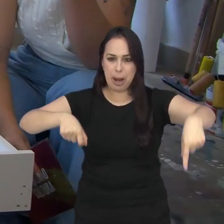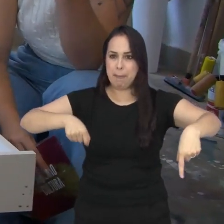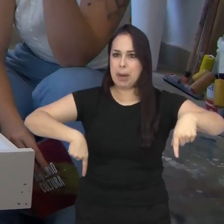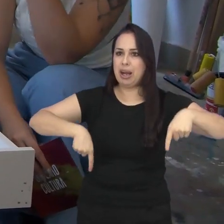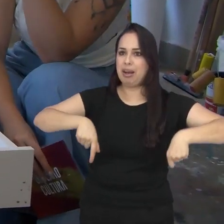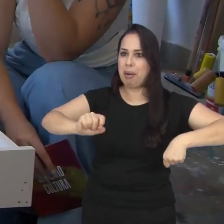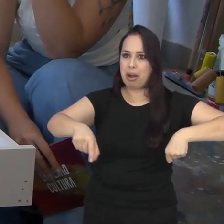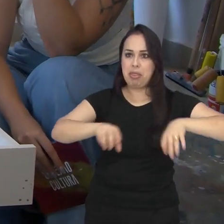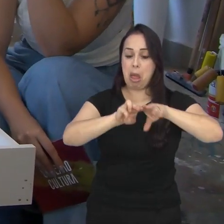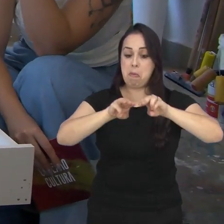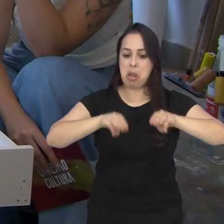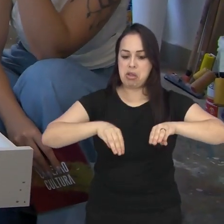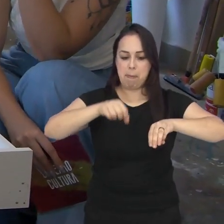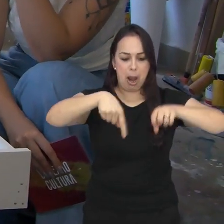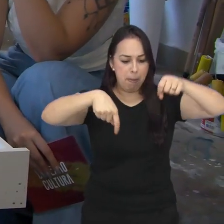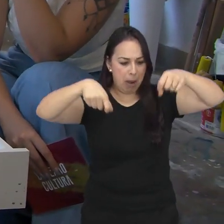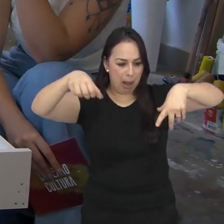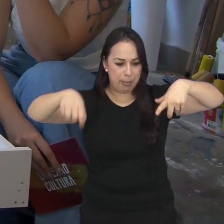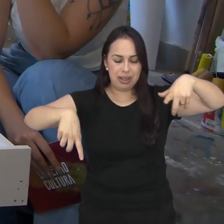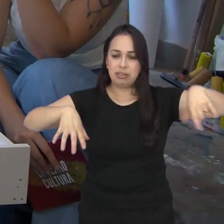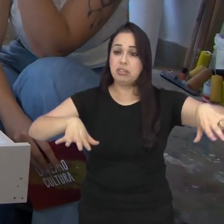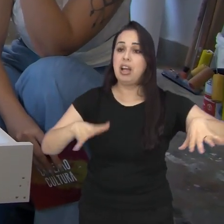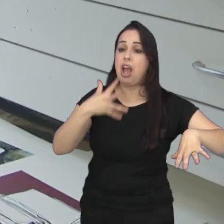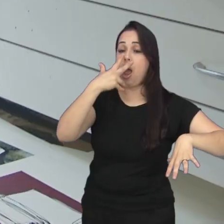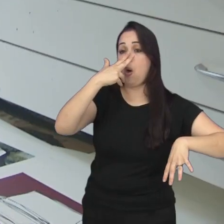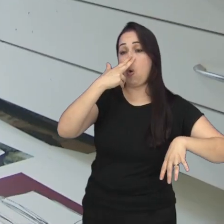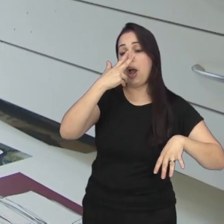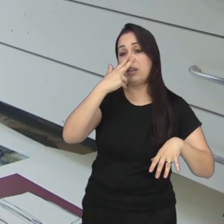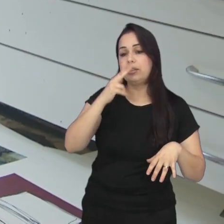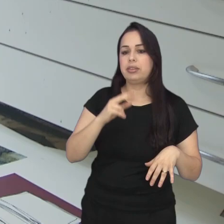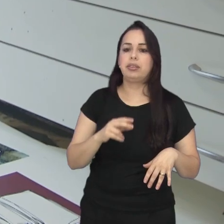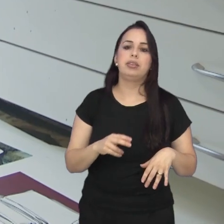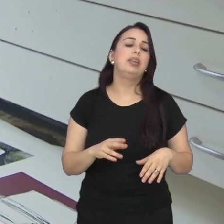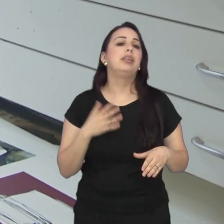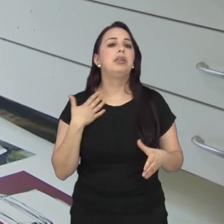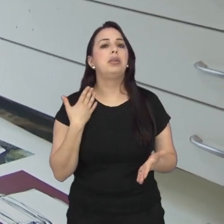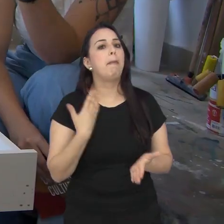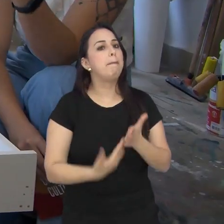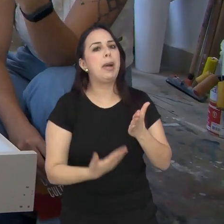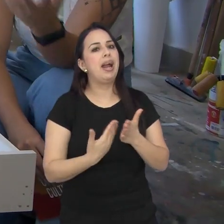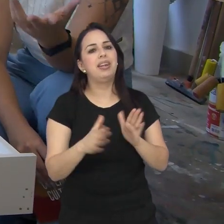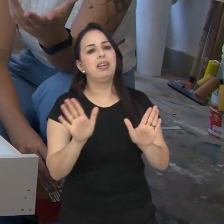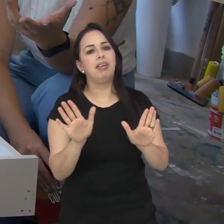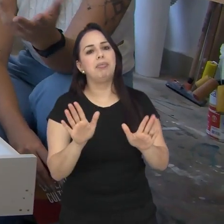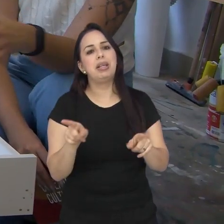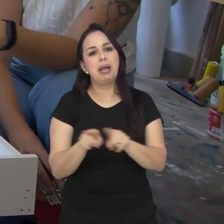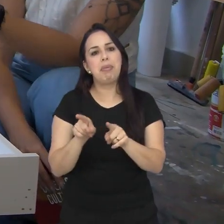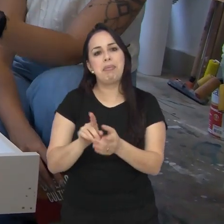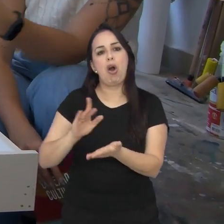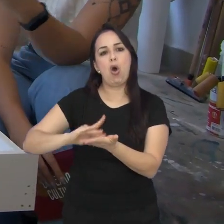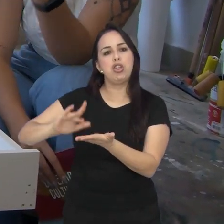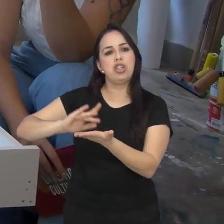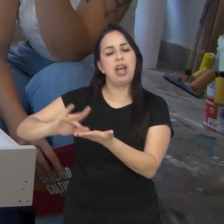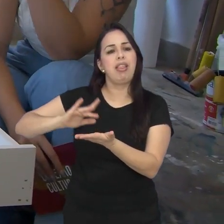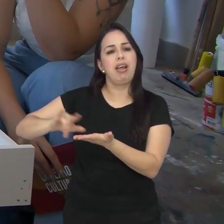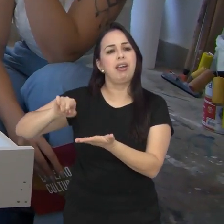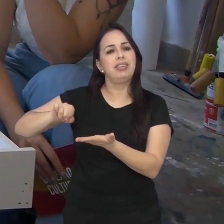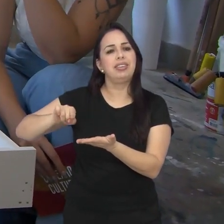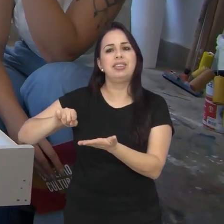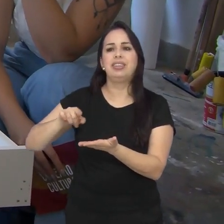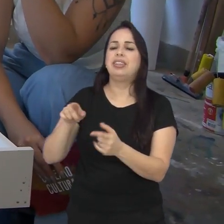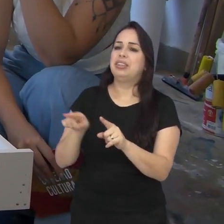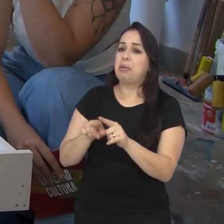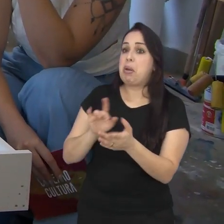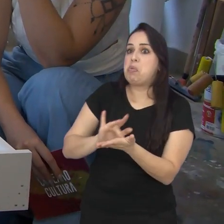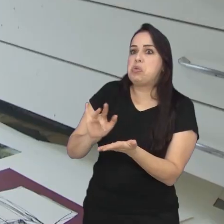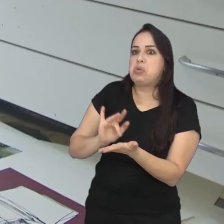chão. A tinta no chão, a mesa, tudo, né? Eu acho que isso é uma coisa que não vai ser perdida, mas isso aqui... Agora, o